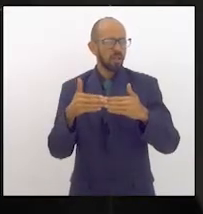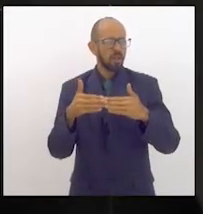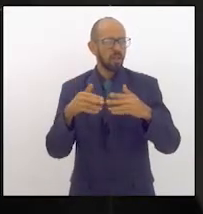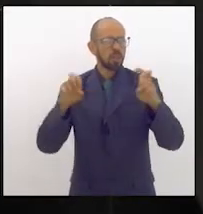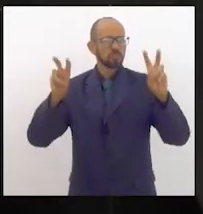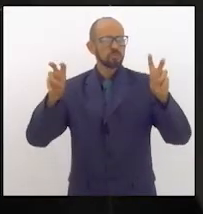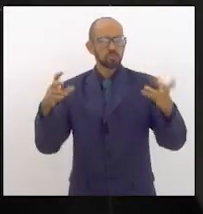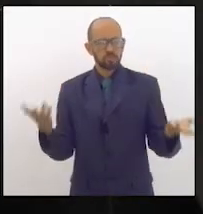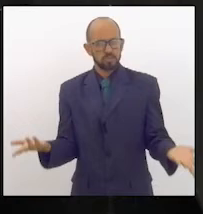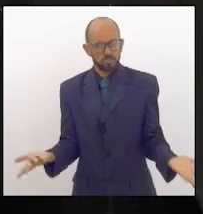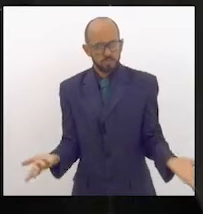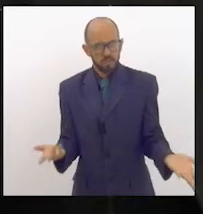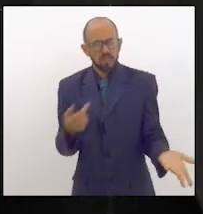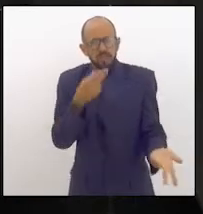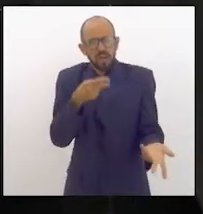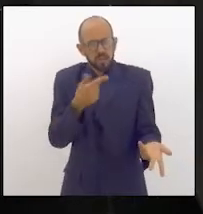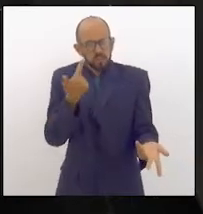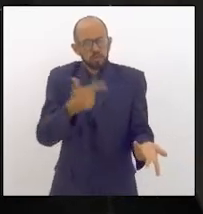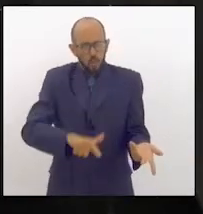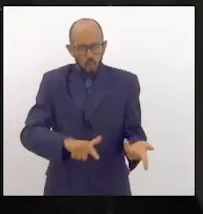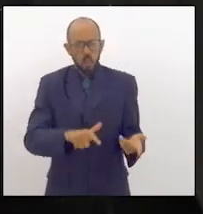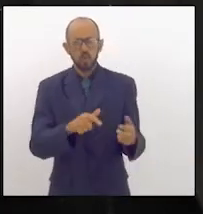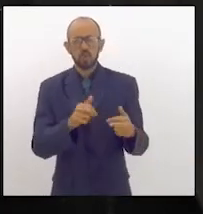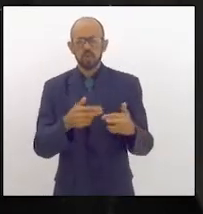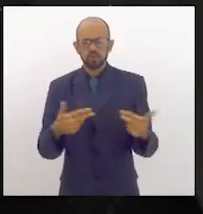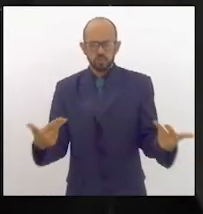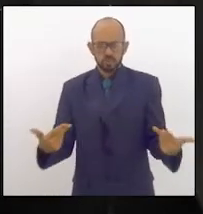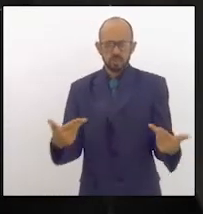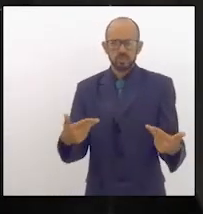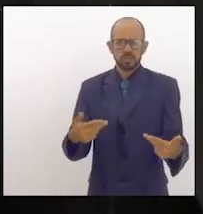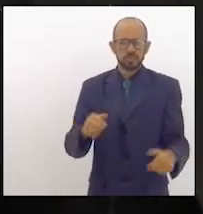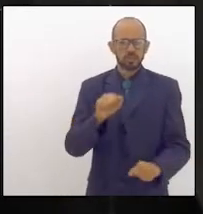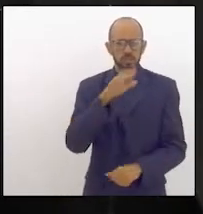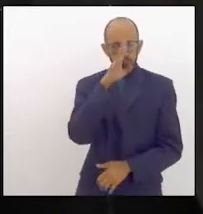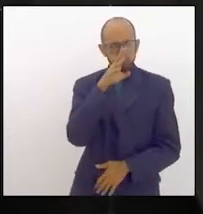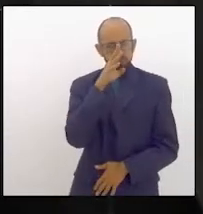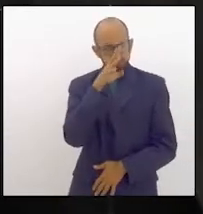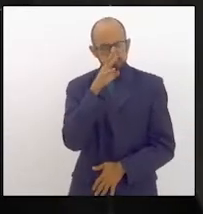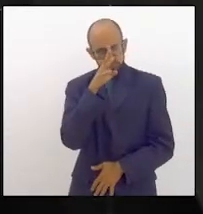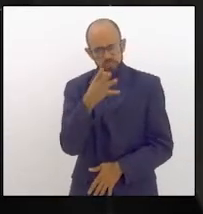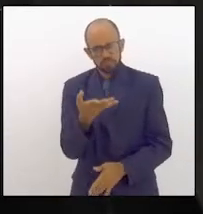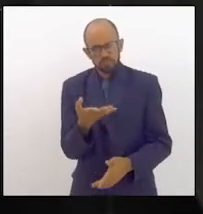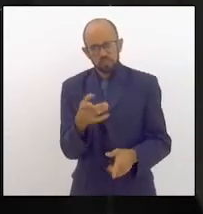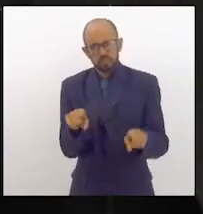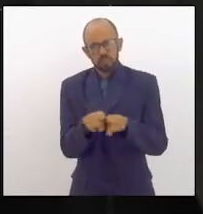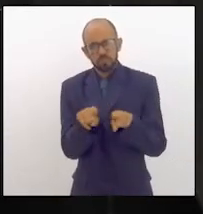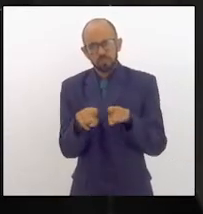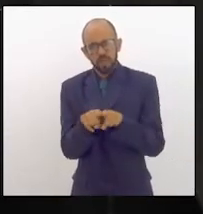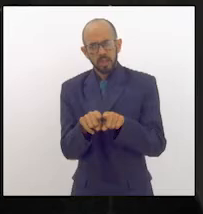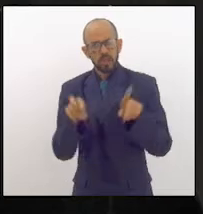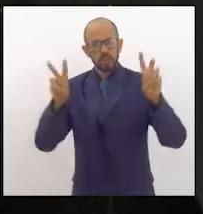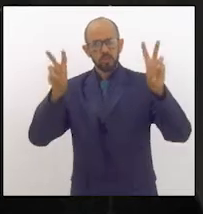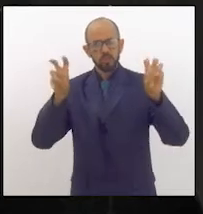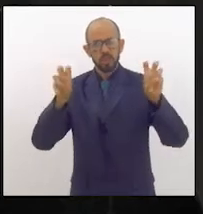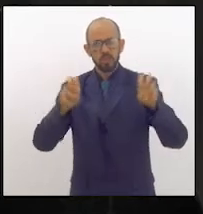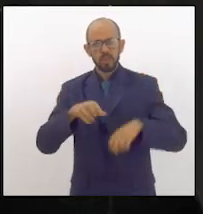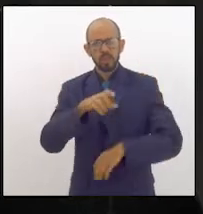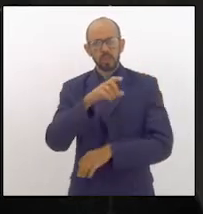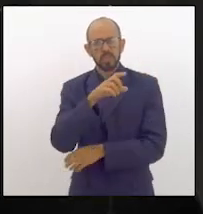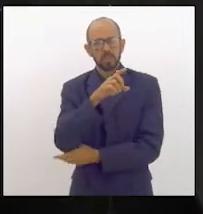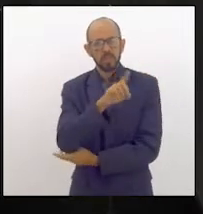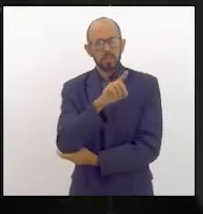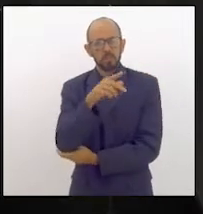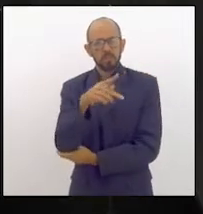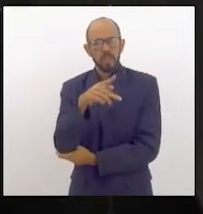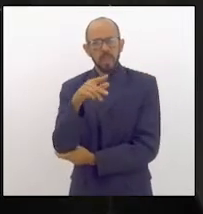mencionando entre outras aberrações é o tema da dpf 6